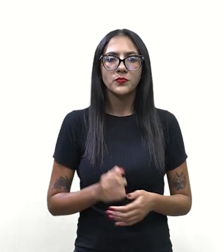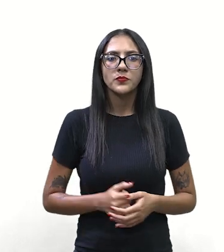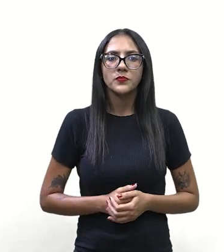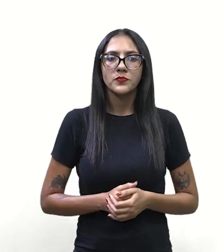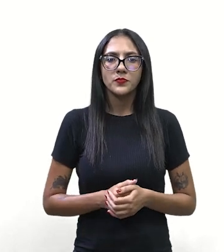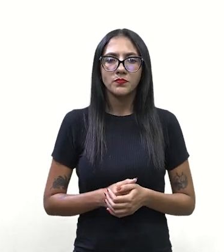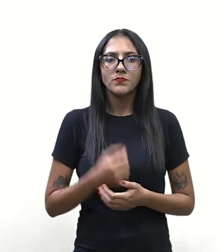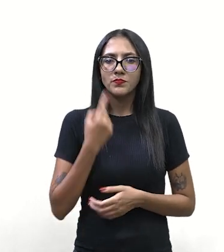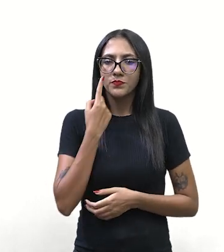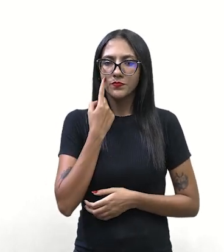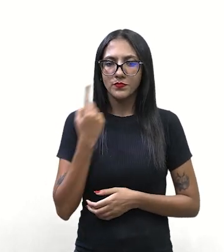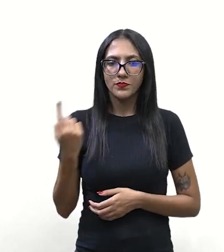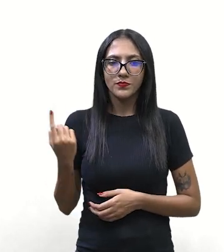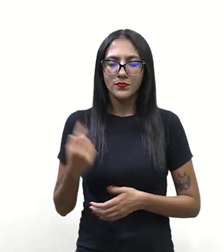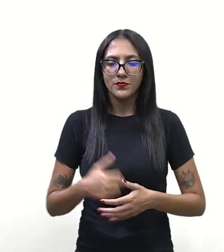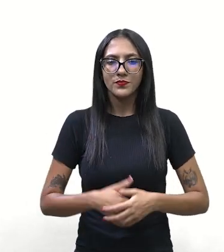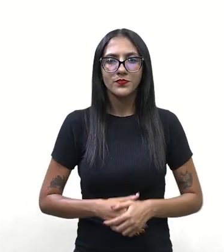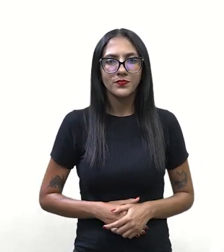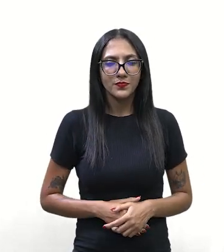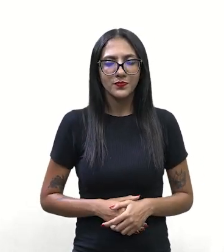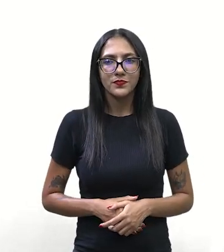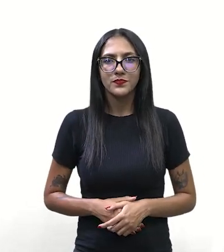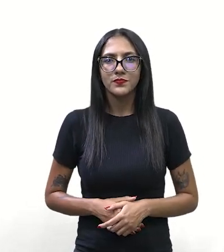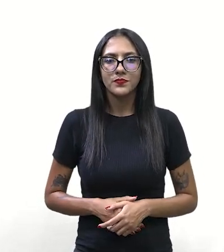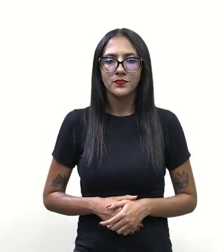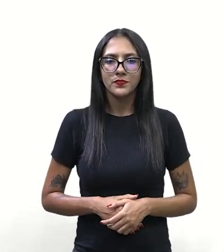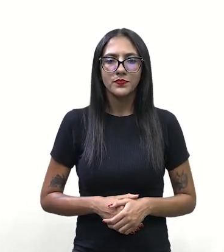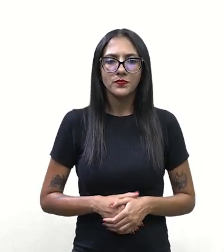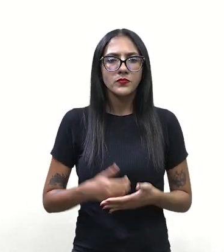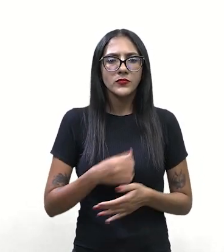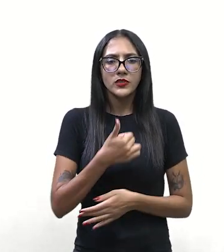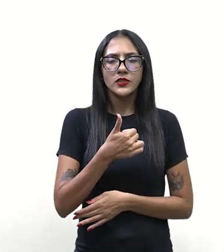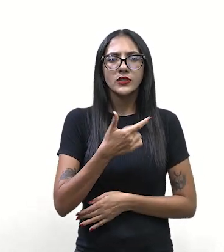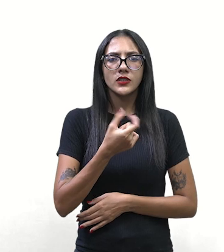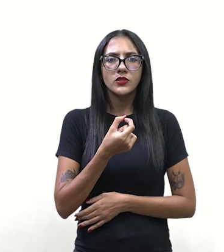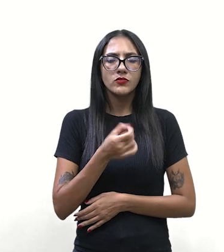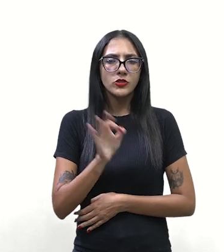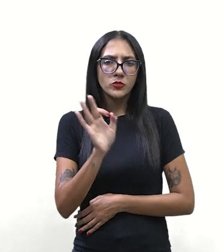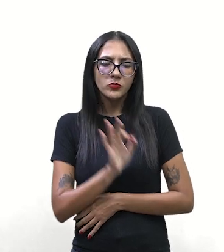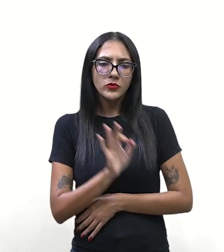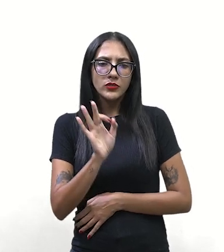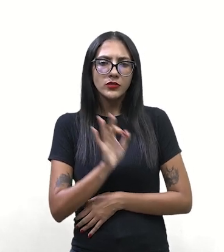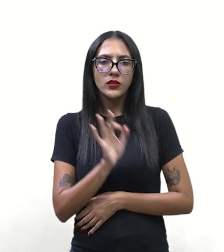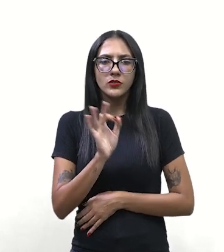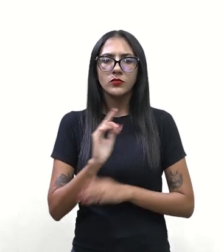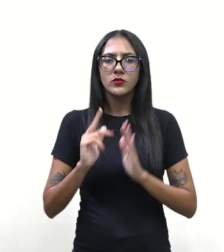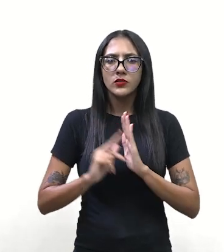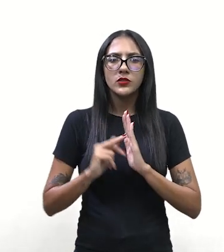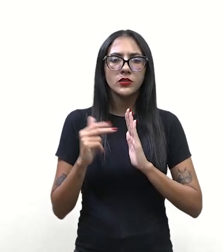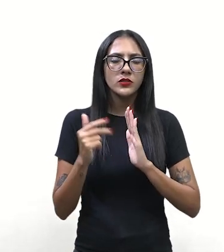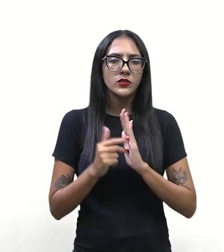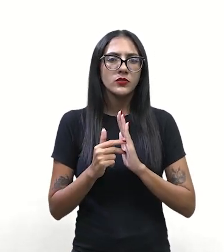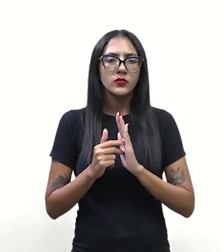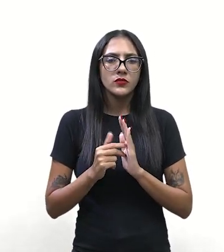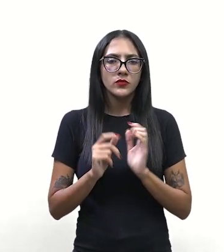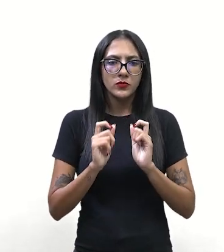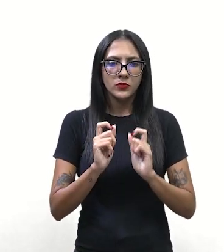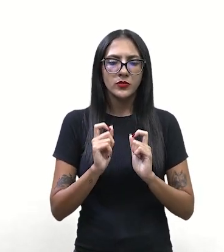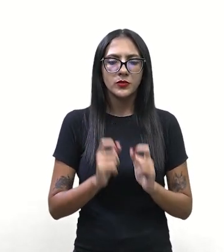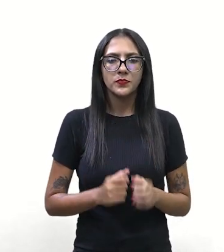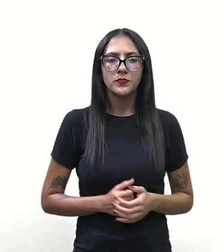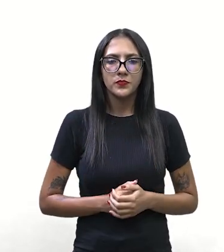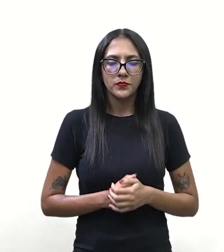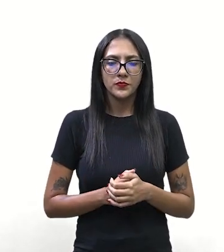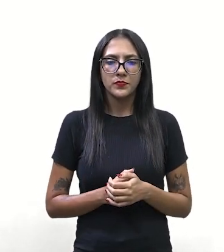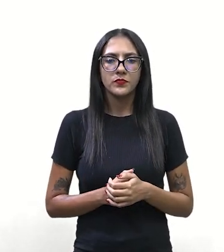Somando aqui, ó, com 100%. E 120% é 120 por 100, que